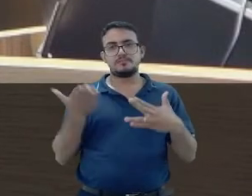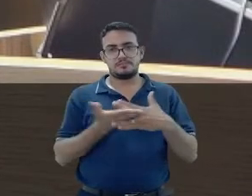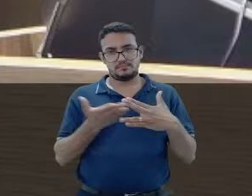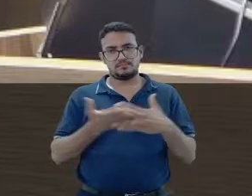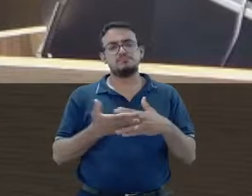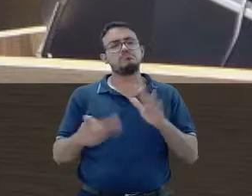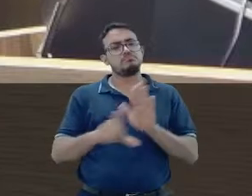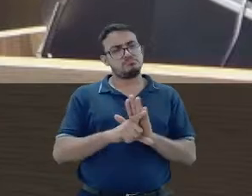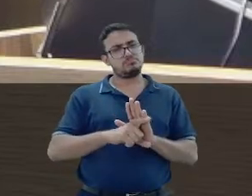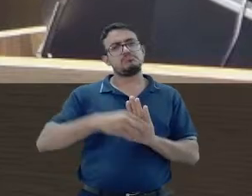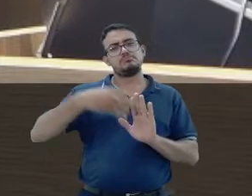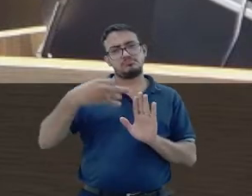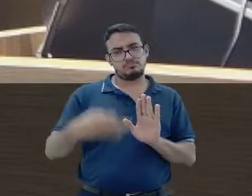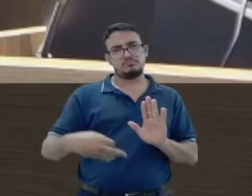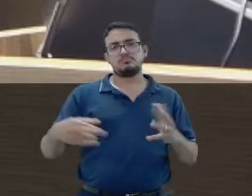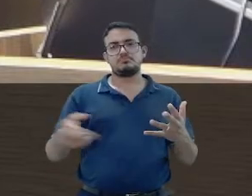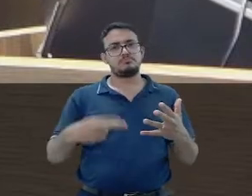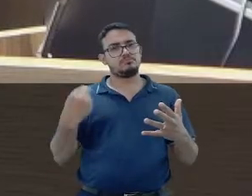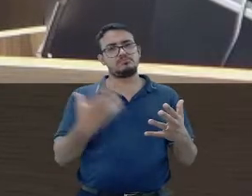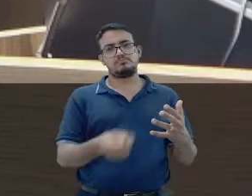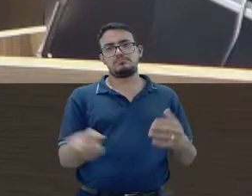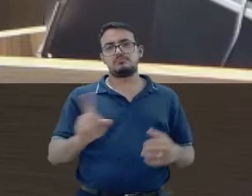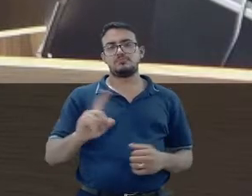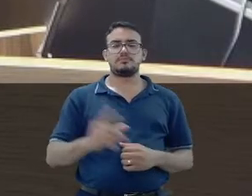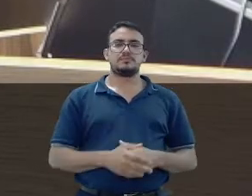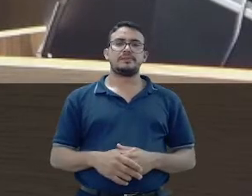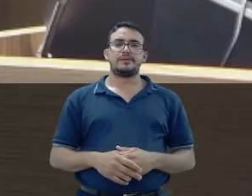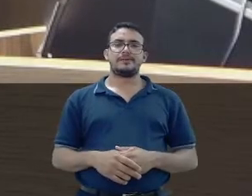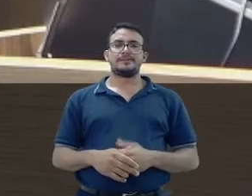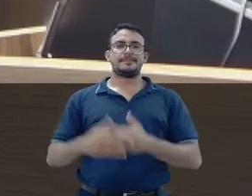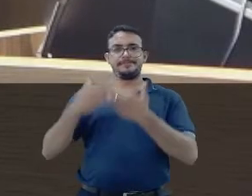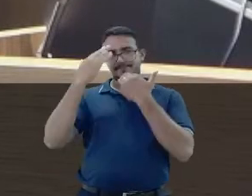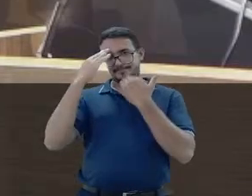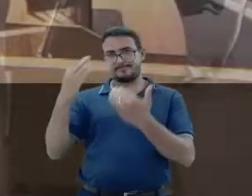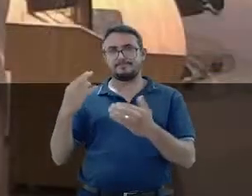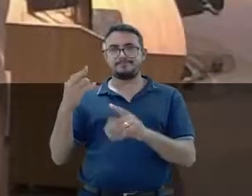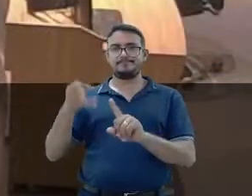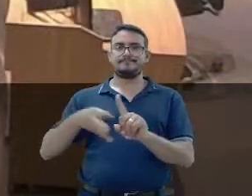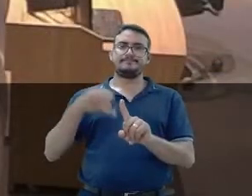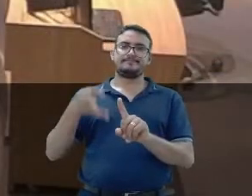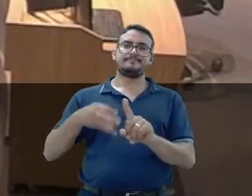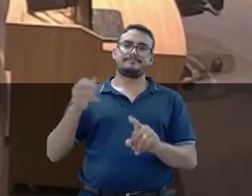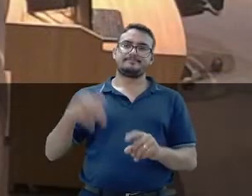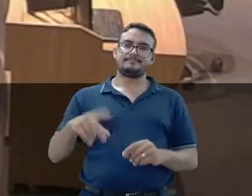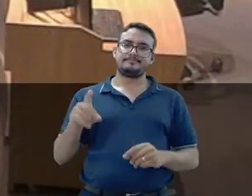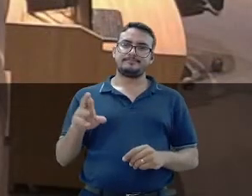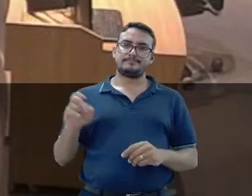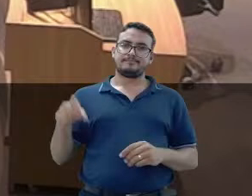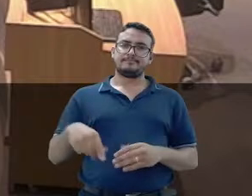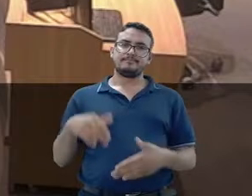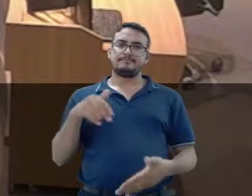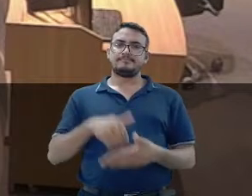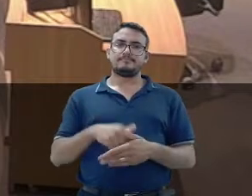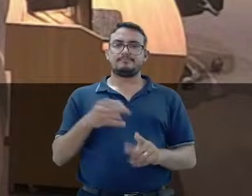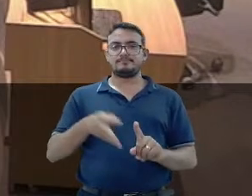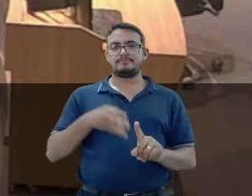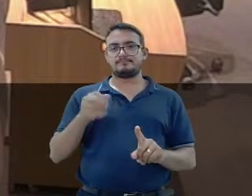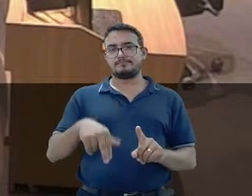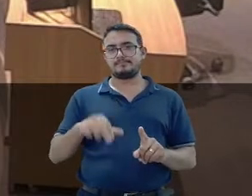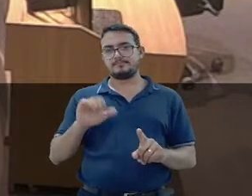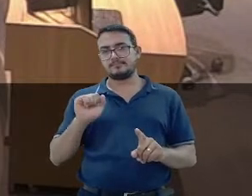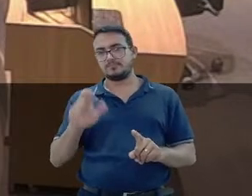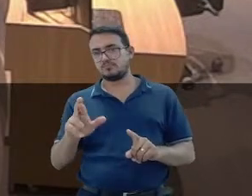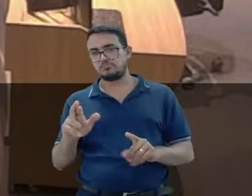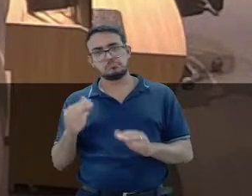nego o provimento, senhor presidente. Obrigado, desembargador André. Como voto, desembargador Nicanor? Sem